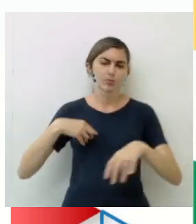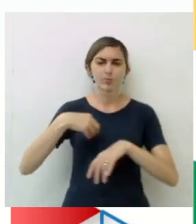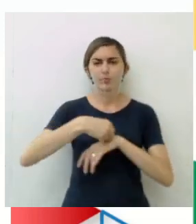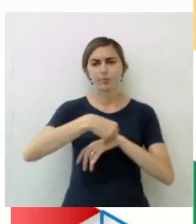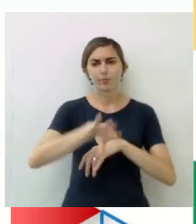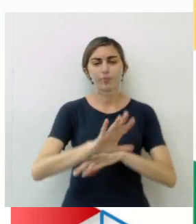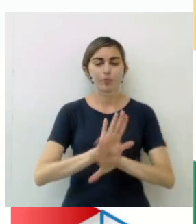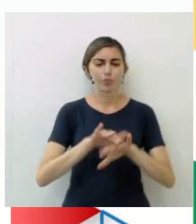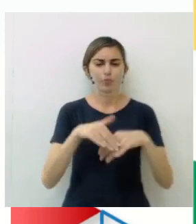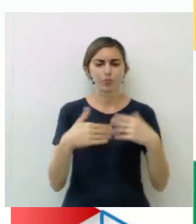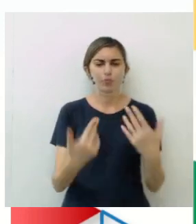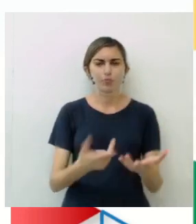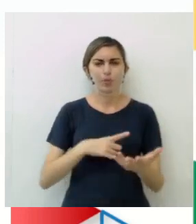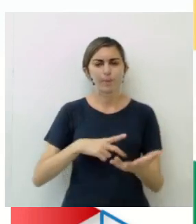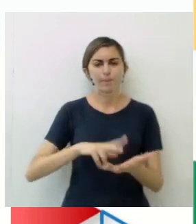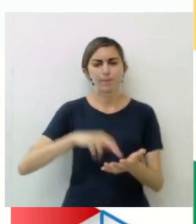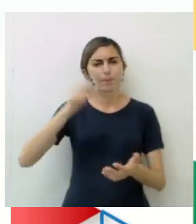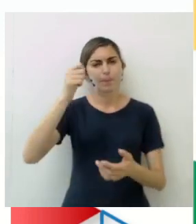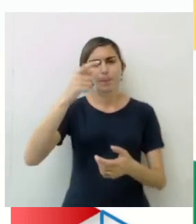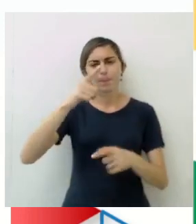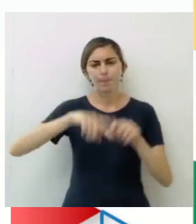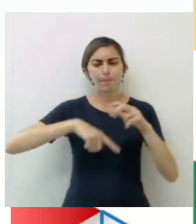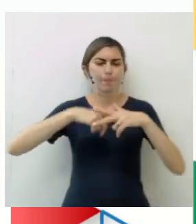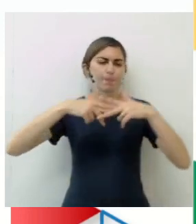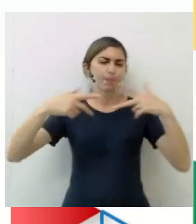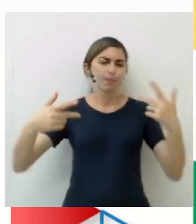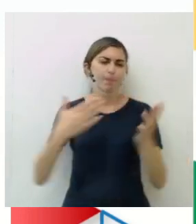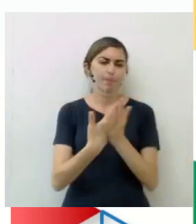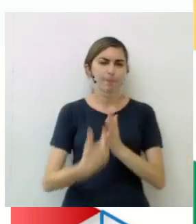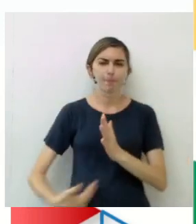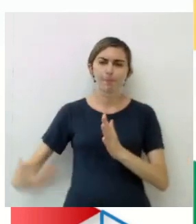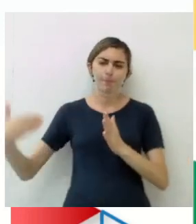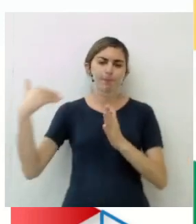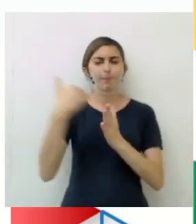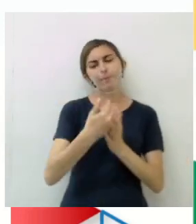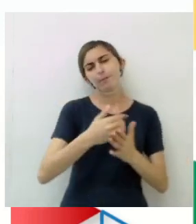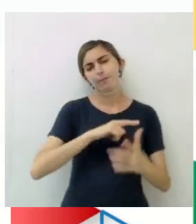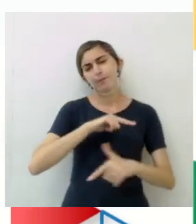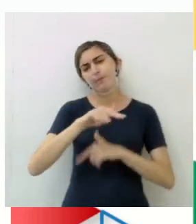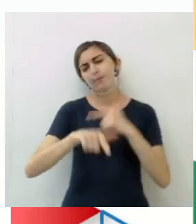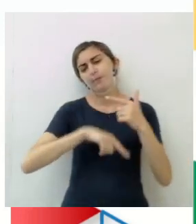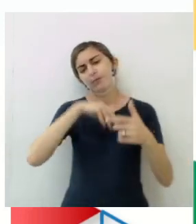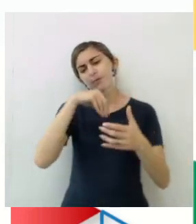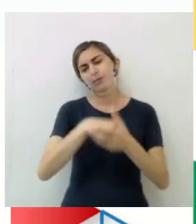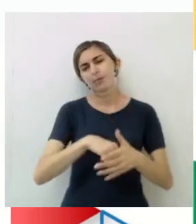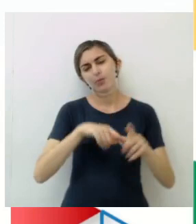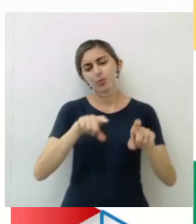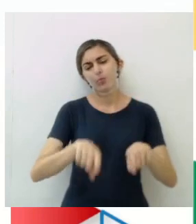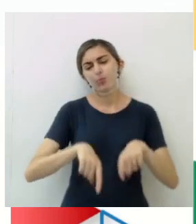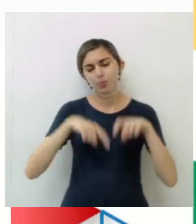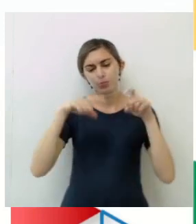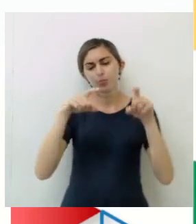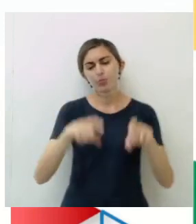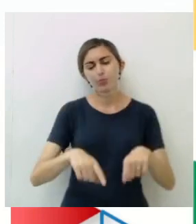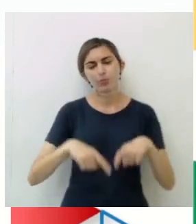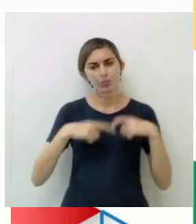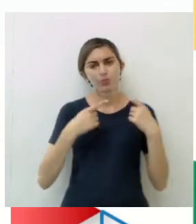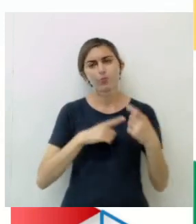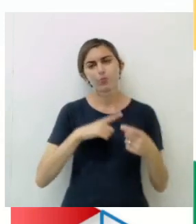gente qual o ranking dos produtos que mais são trabalhados dentro da agricultura e na